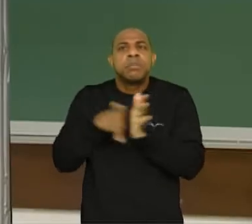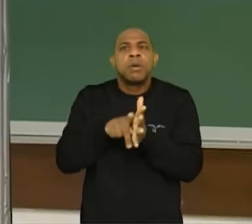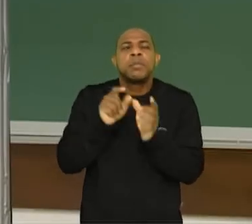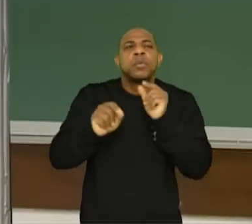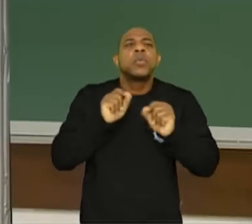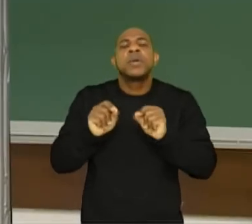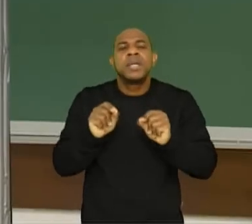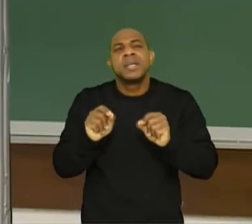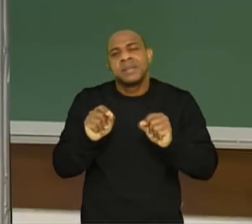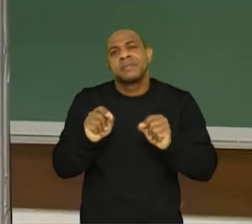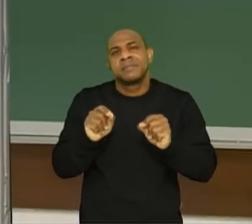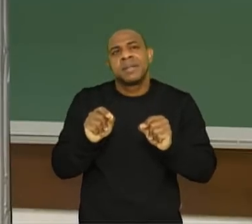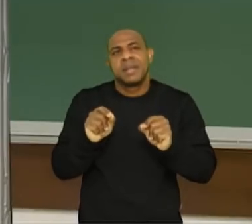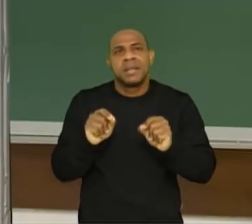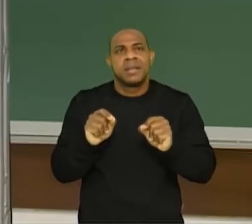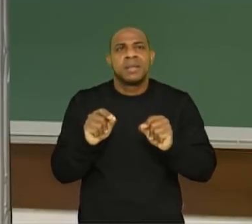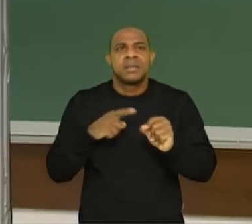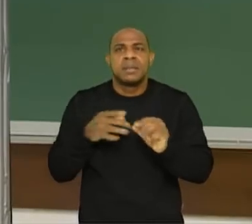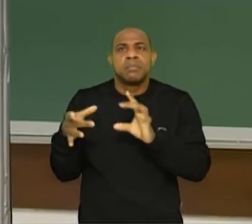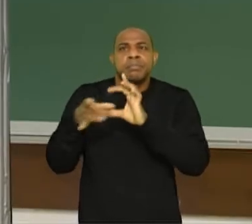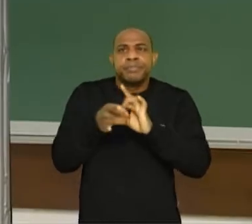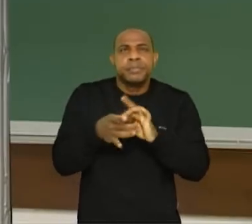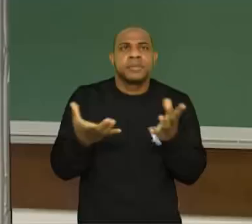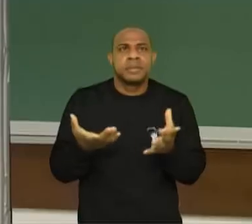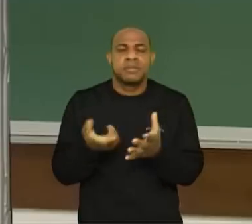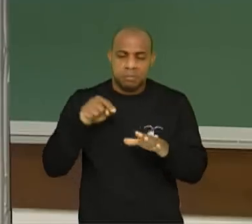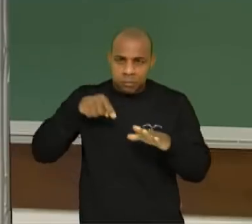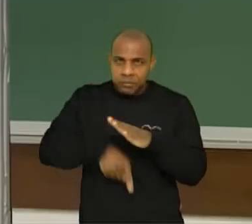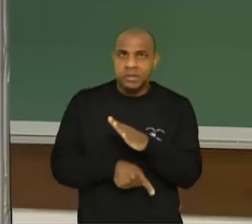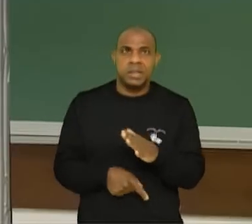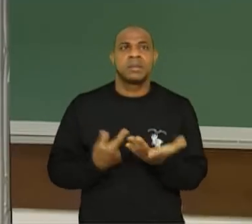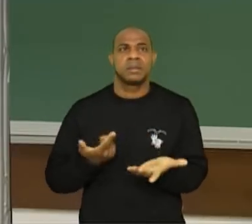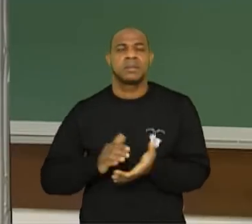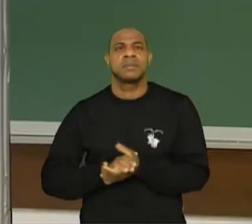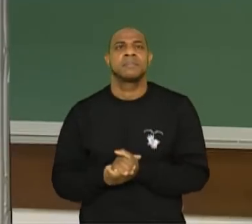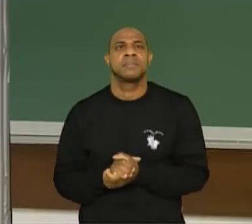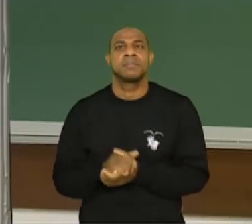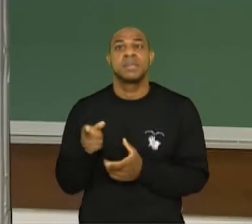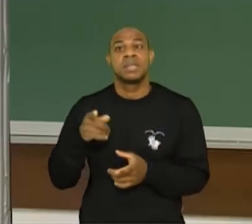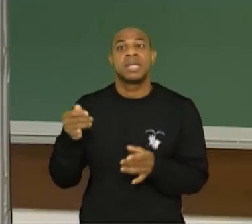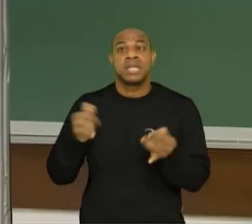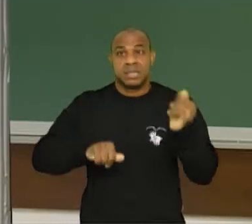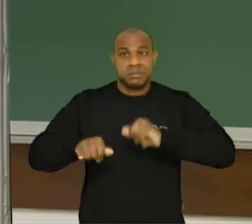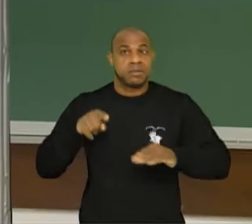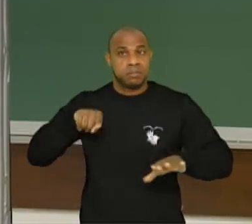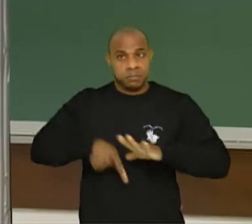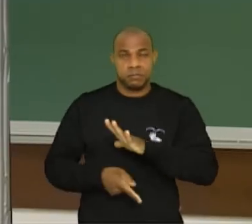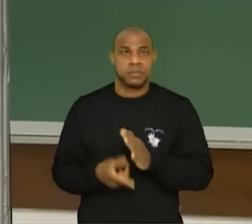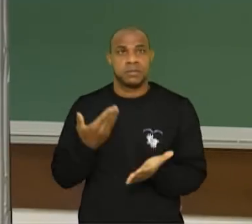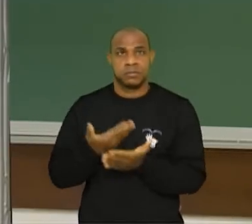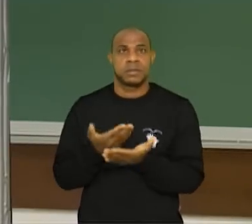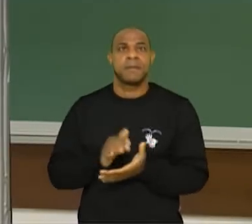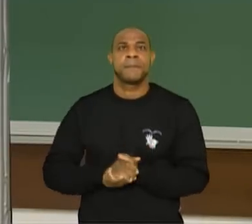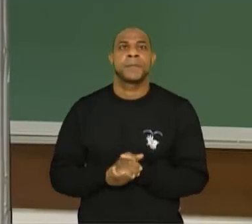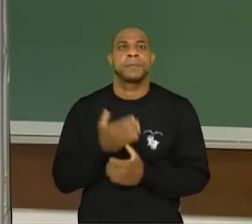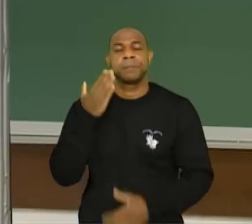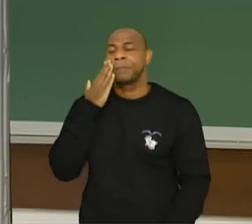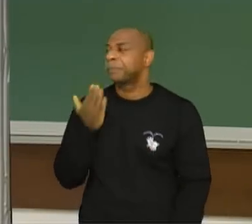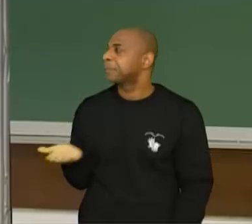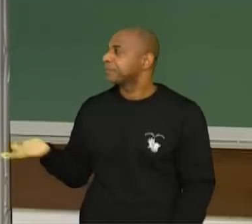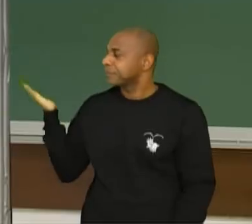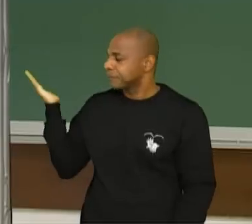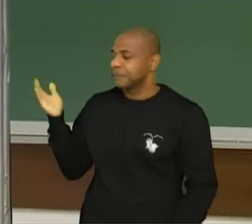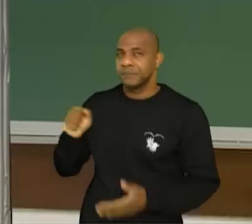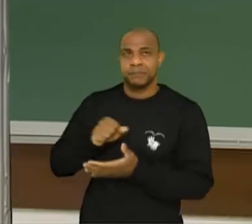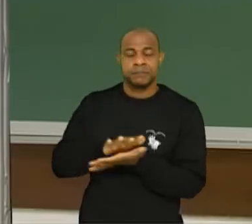Unidos por ligações específicas, né? Que isso aí você vai se aprofundar mais na disciplina de química. Vamos a um exercício, gente. Primeiro